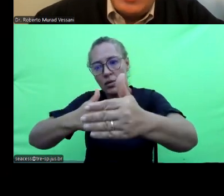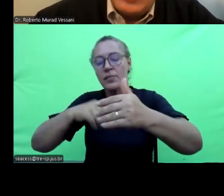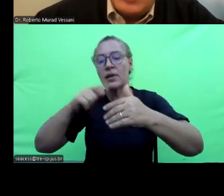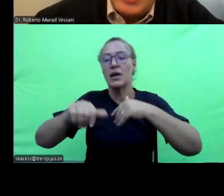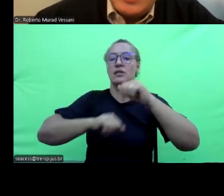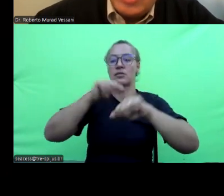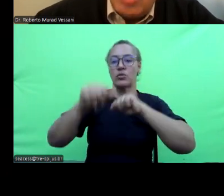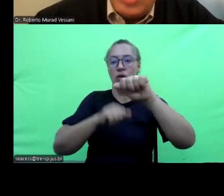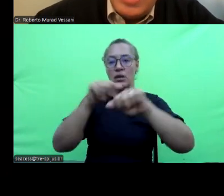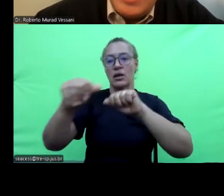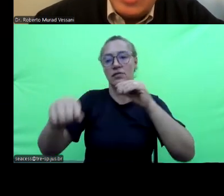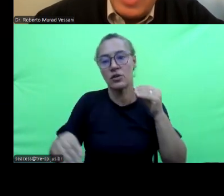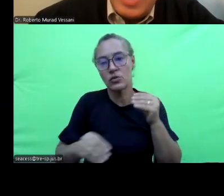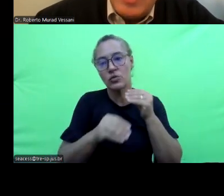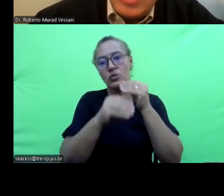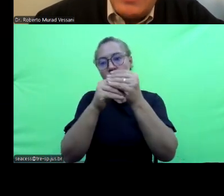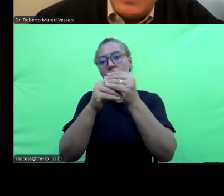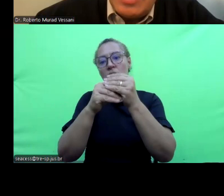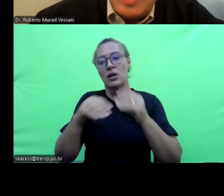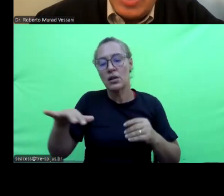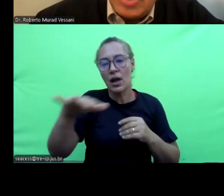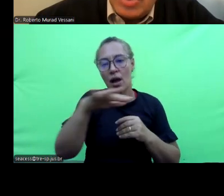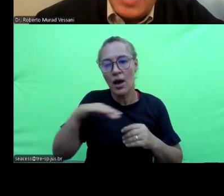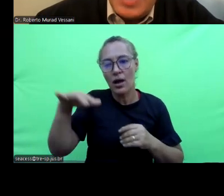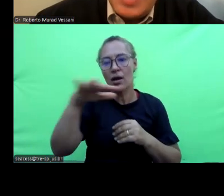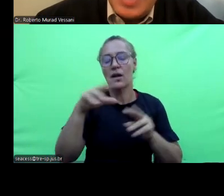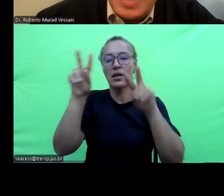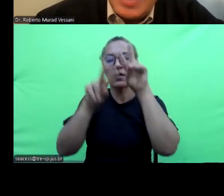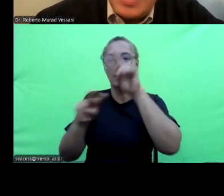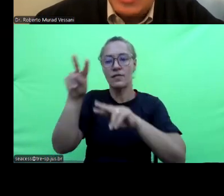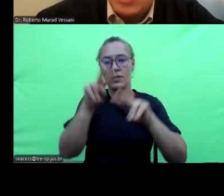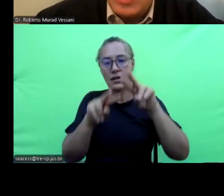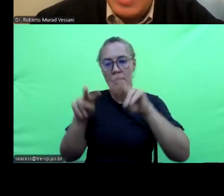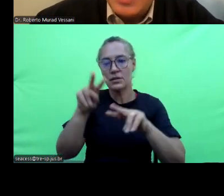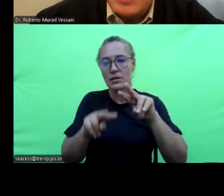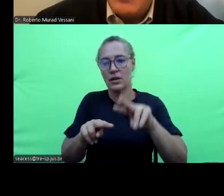vindo associadas com mudanças no campo de visão da pessoa, que são